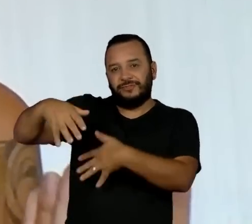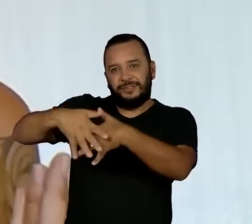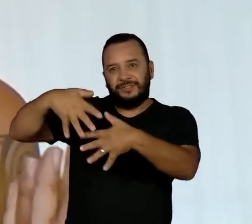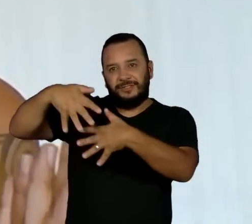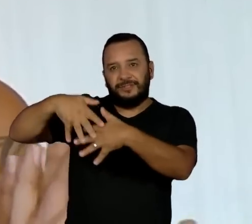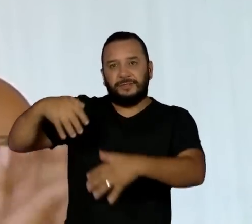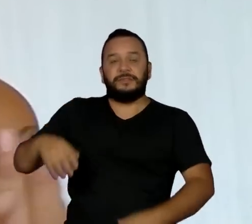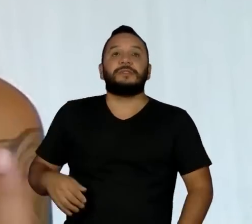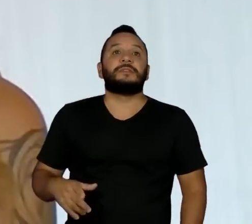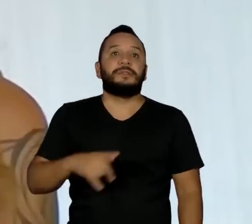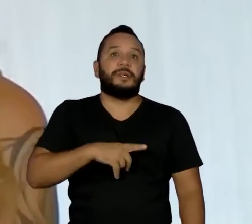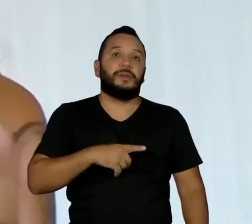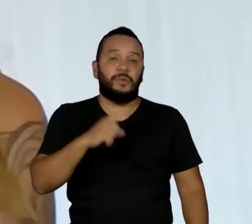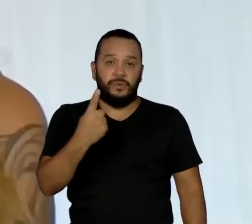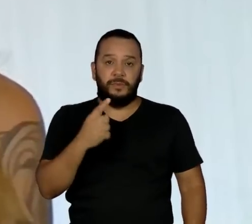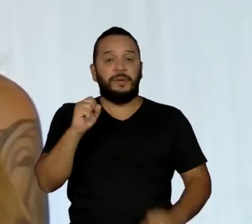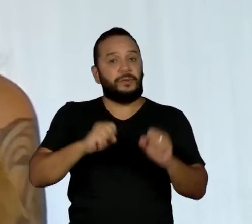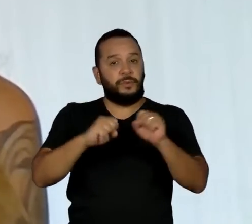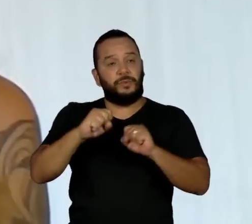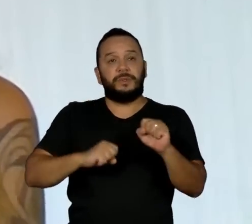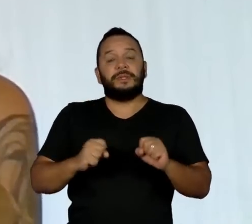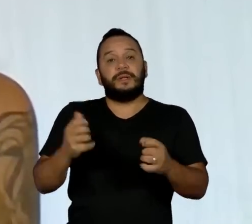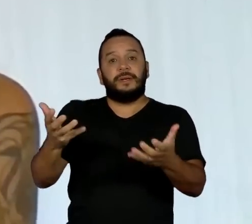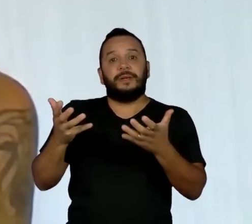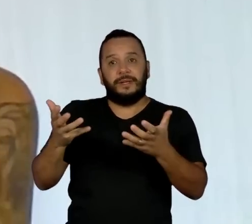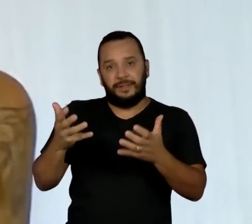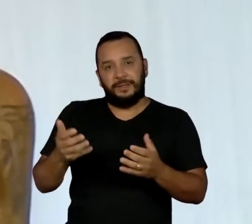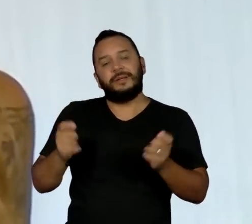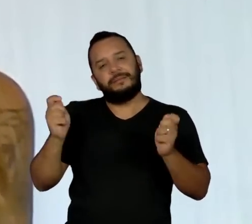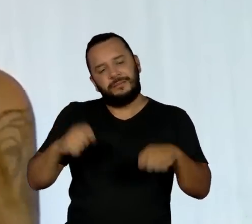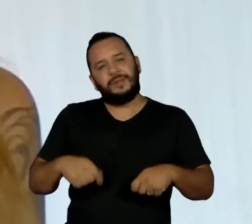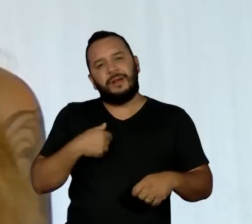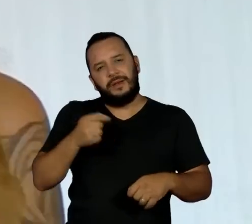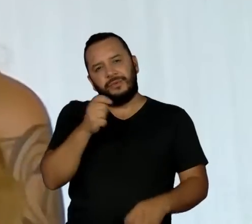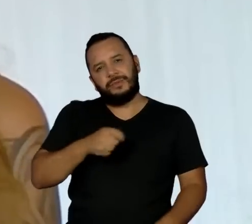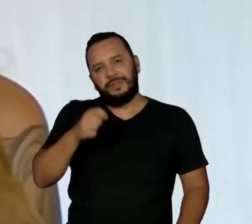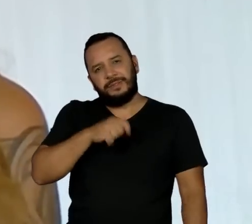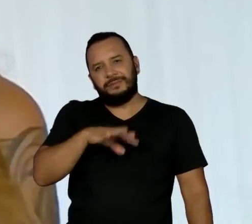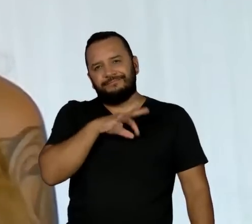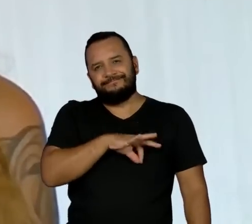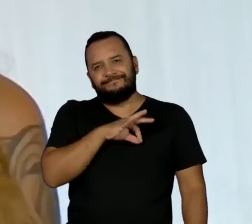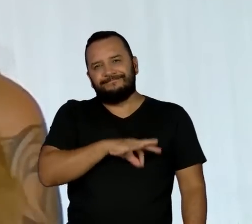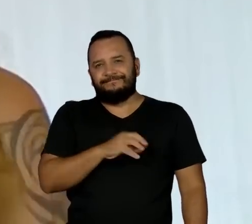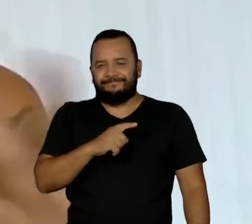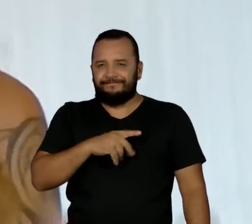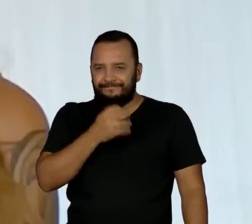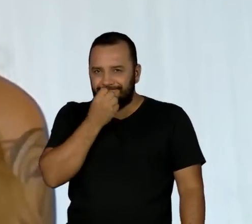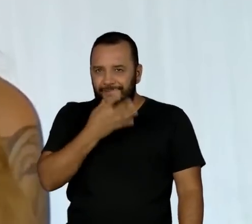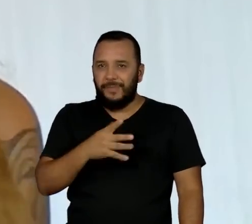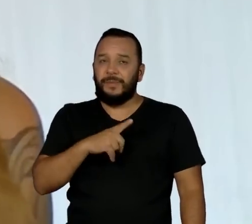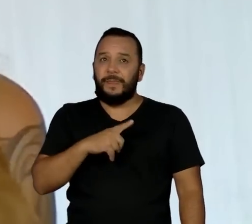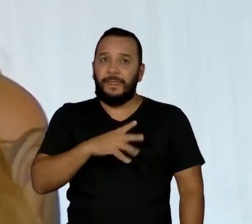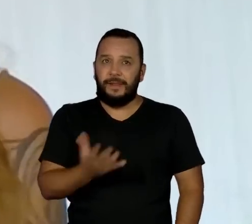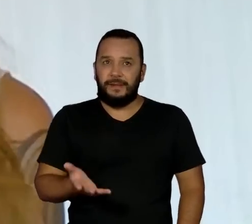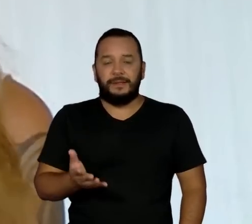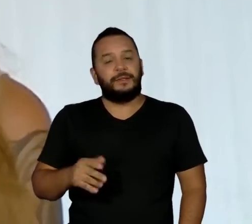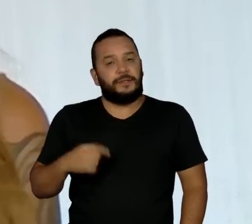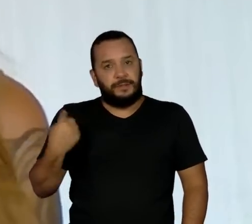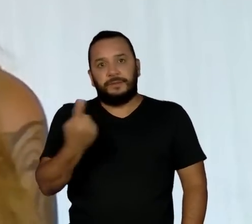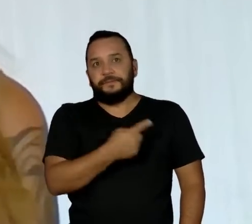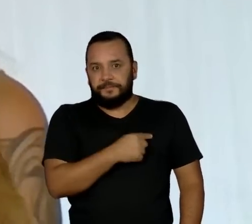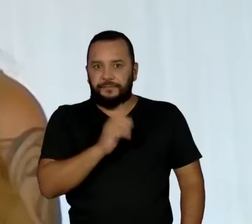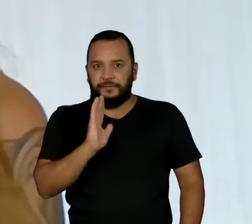indústria. E, queira ou não, tudo isso para a gente gerar renda para a associação. Então, por mais encantador que fosse a gente